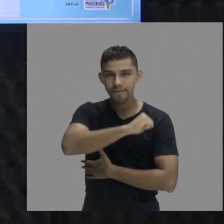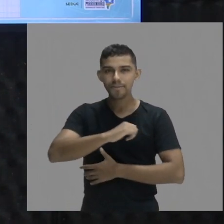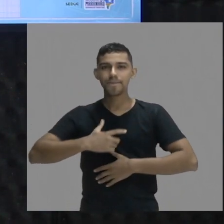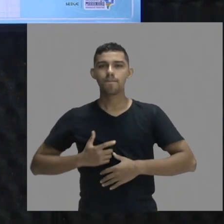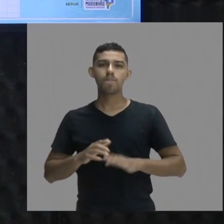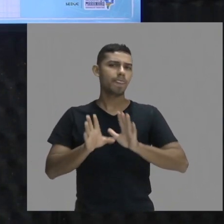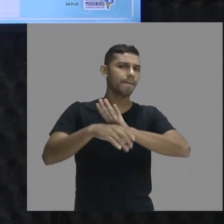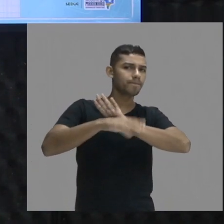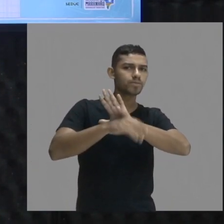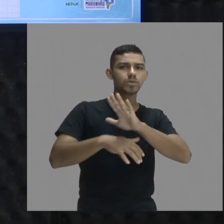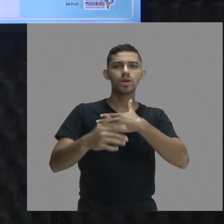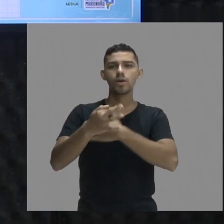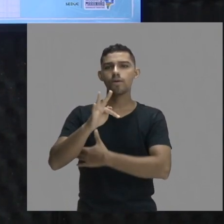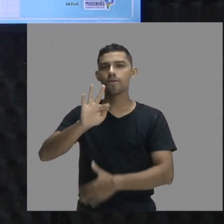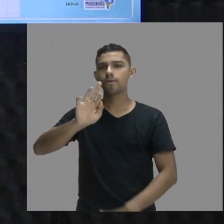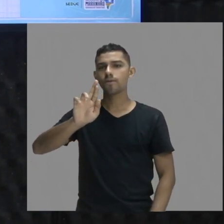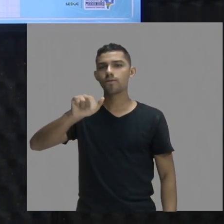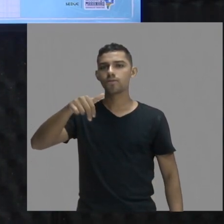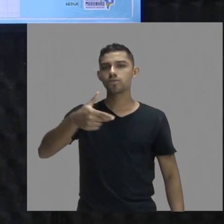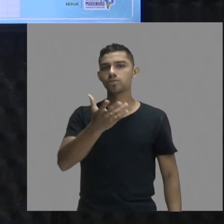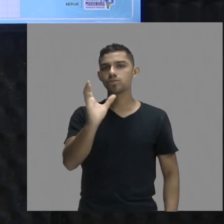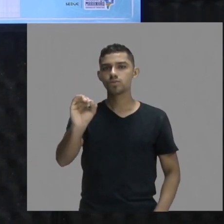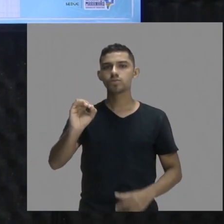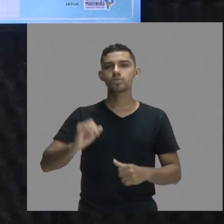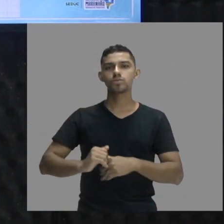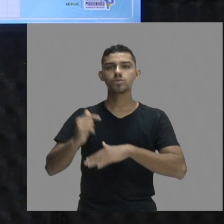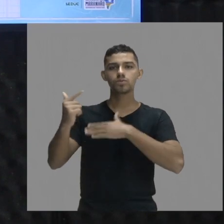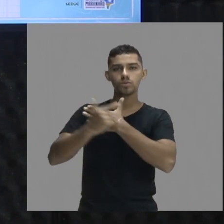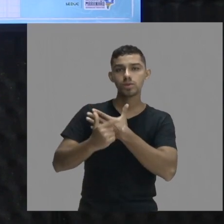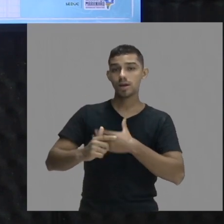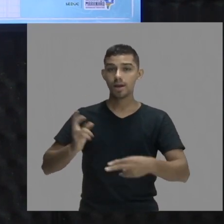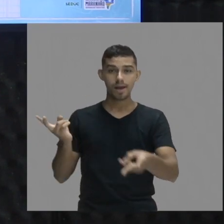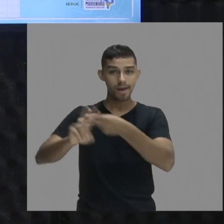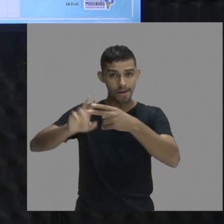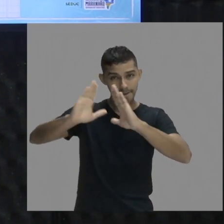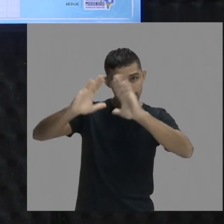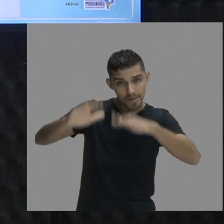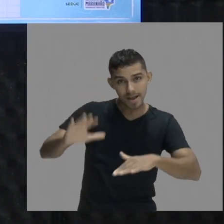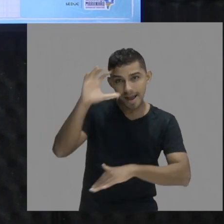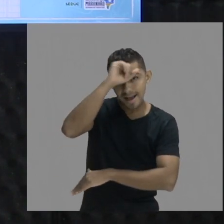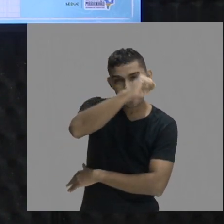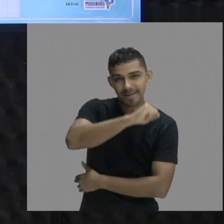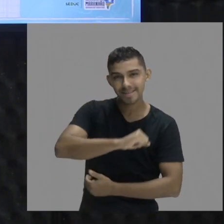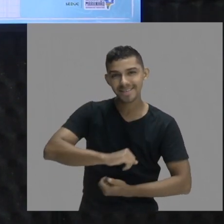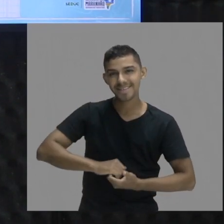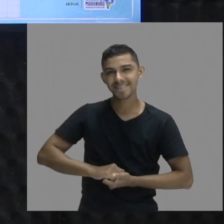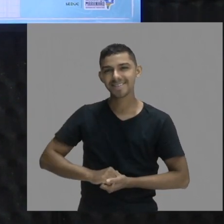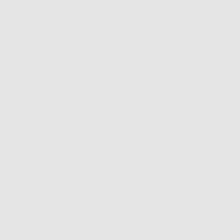conceito básico aí de função, tá? Então, não esqueça, hashtag Fica em Casa Aprendendo.